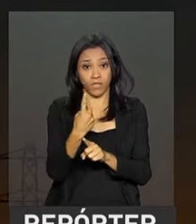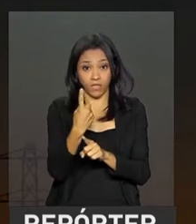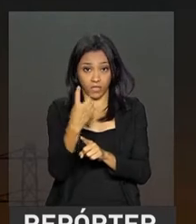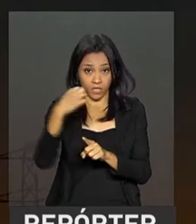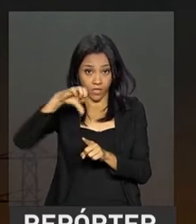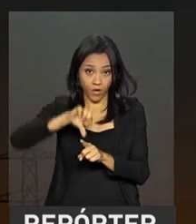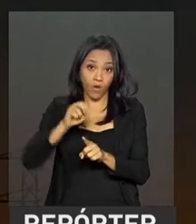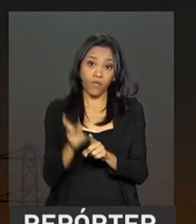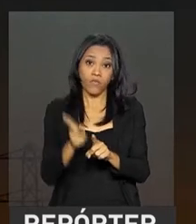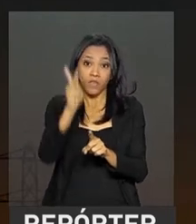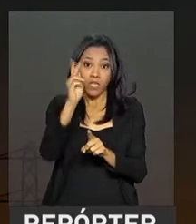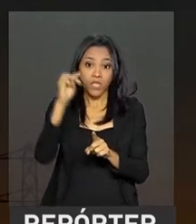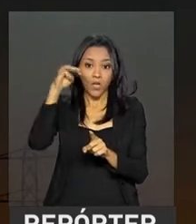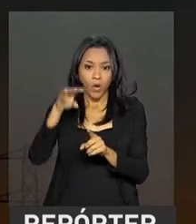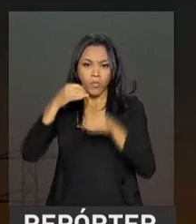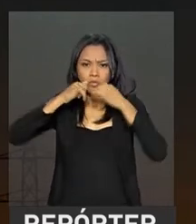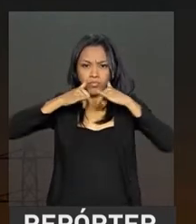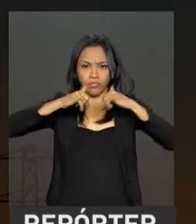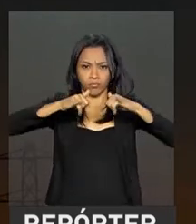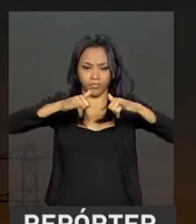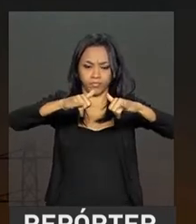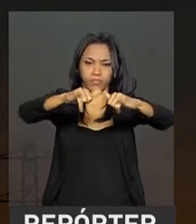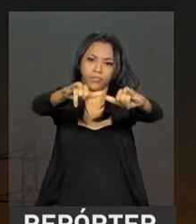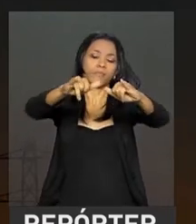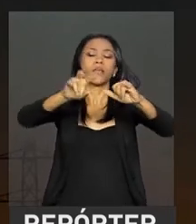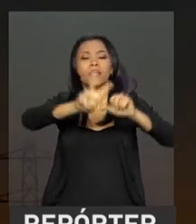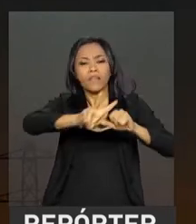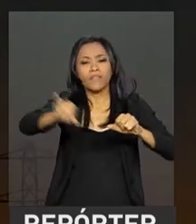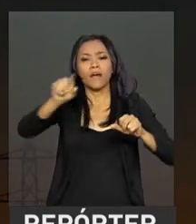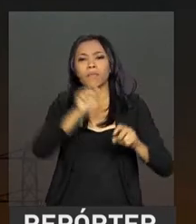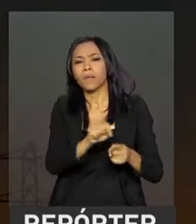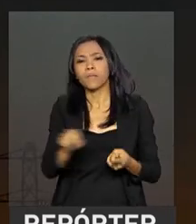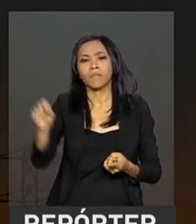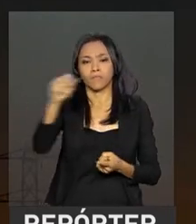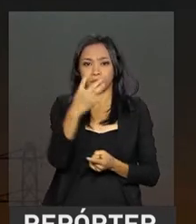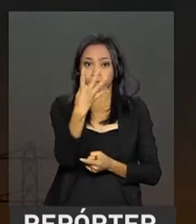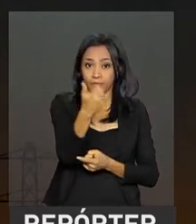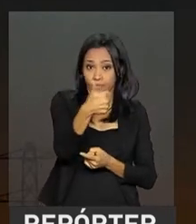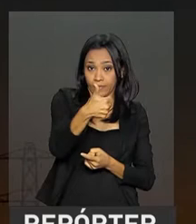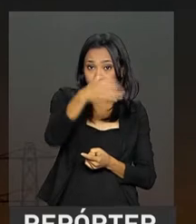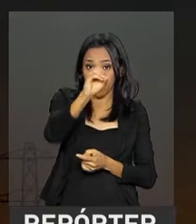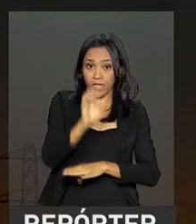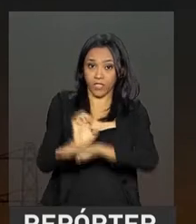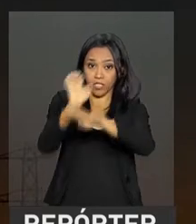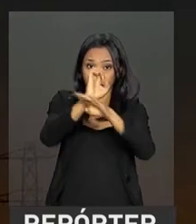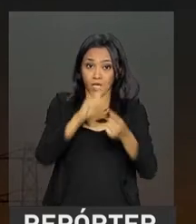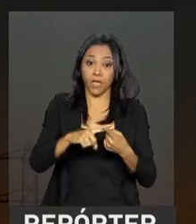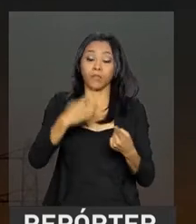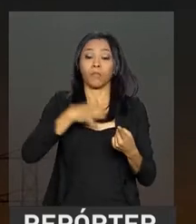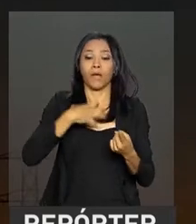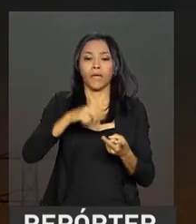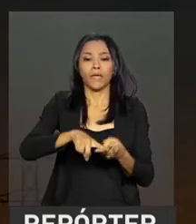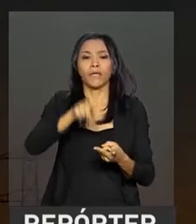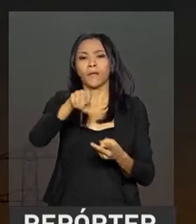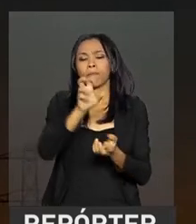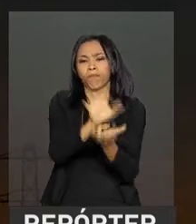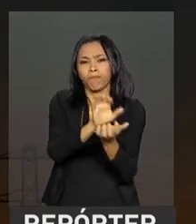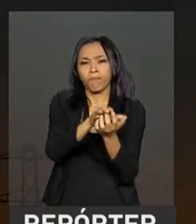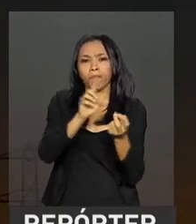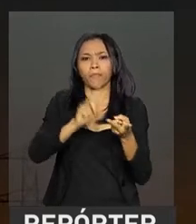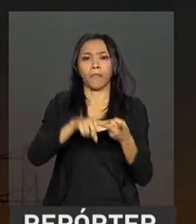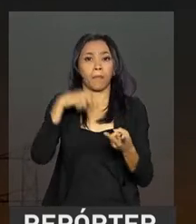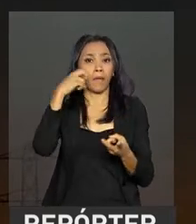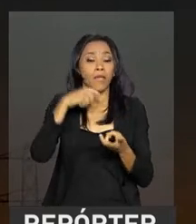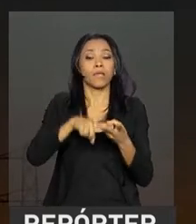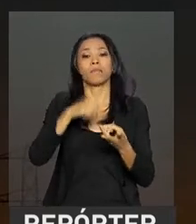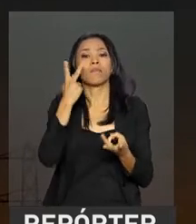4.919 quilômetros de linhas de transmissão, que vão passar por 10 estados: Bahia, Pernambuco, Paraíba, Rio Grande do